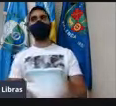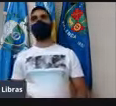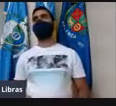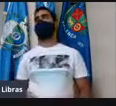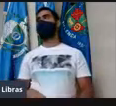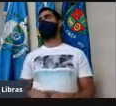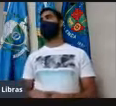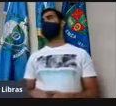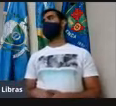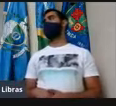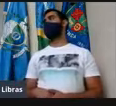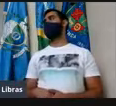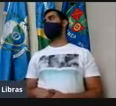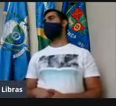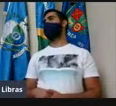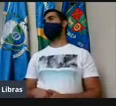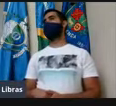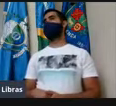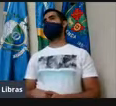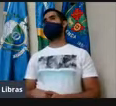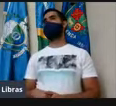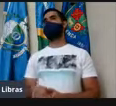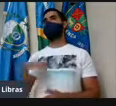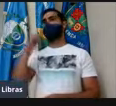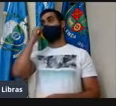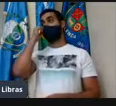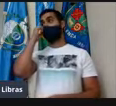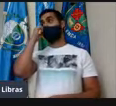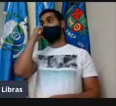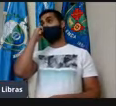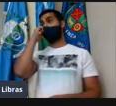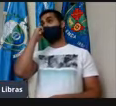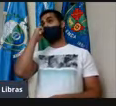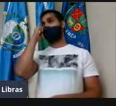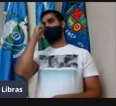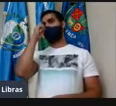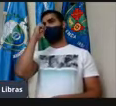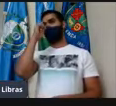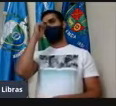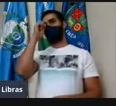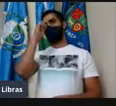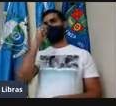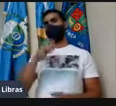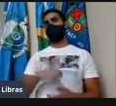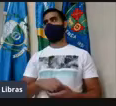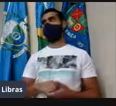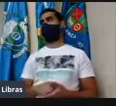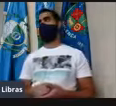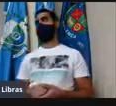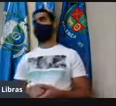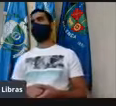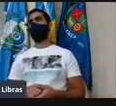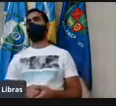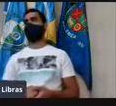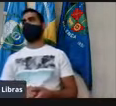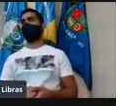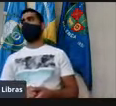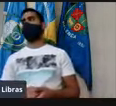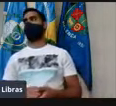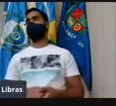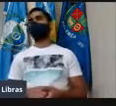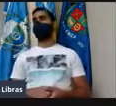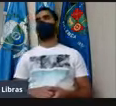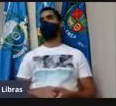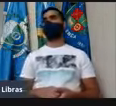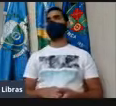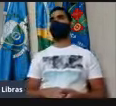Fabiane. Quero botar em discussão a proposta da mesa para requerimento e indicação, tudo da vereadora Fabiane,